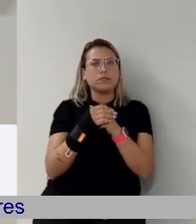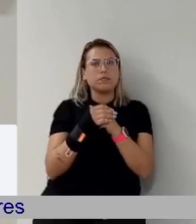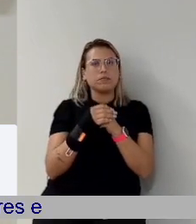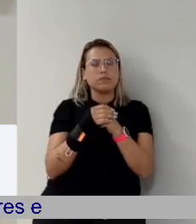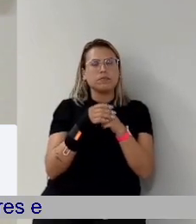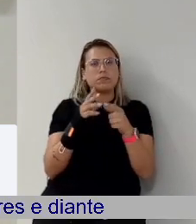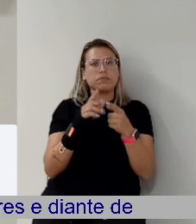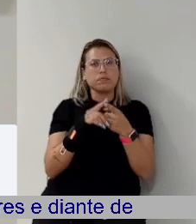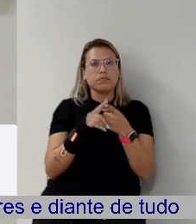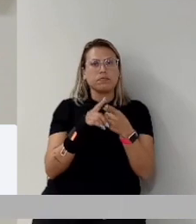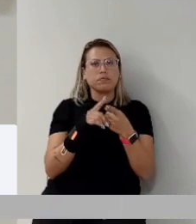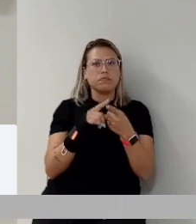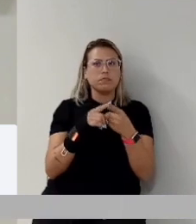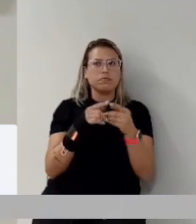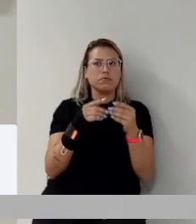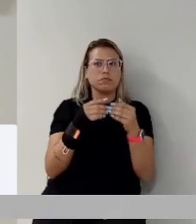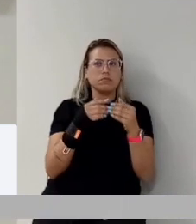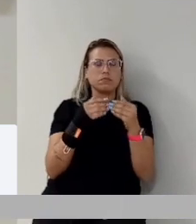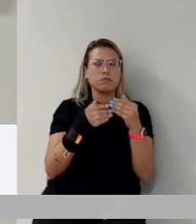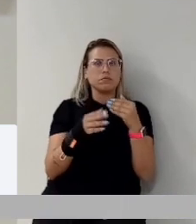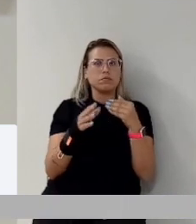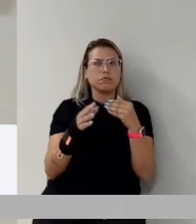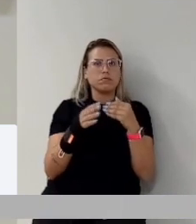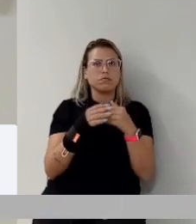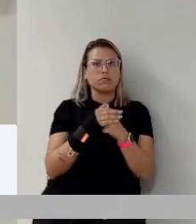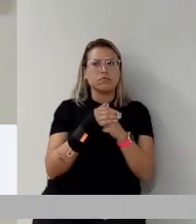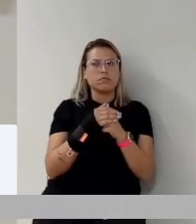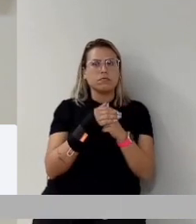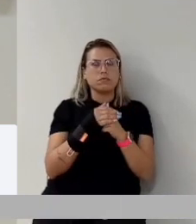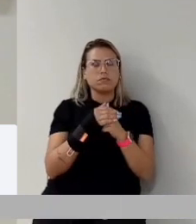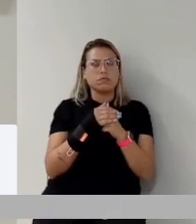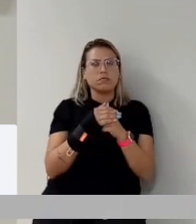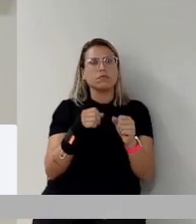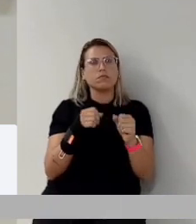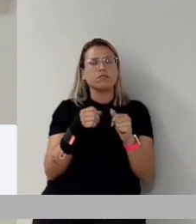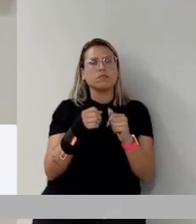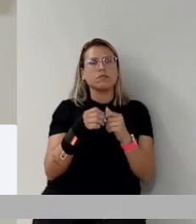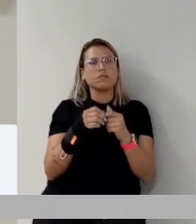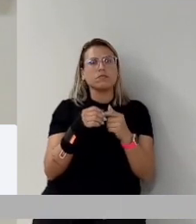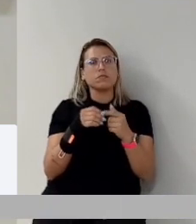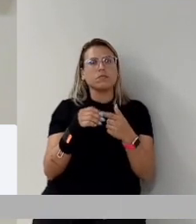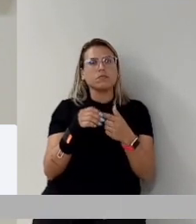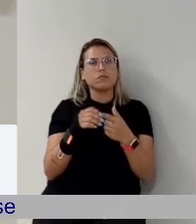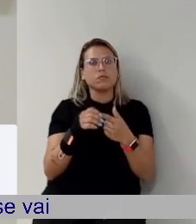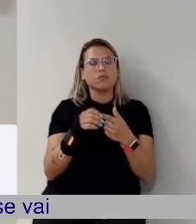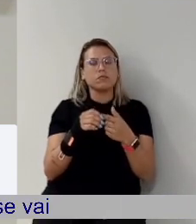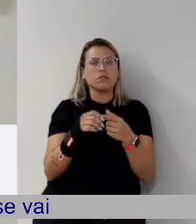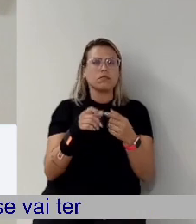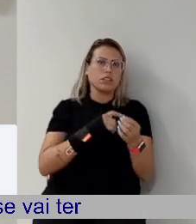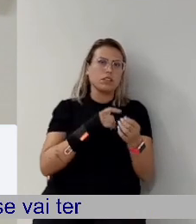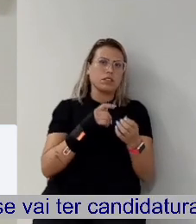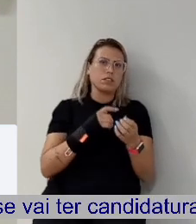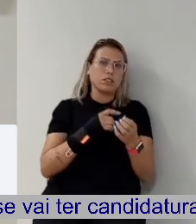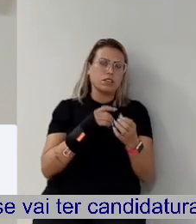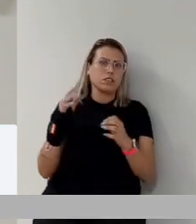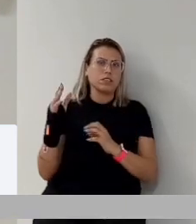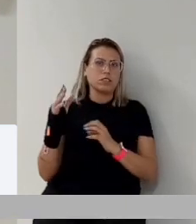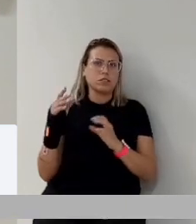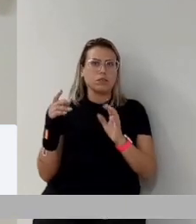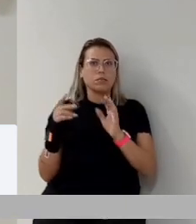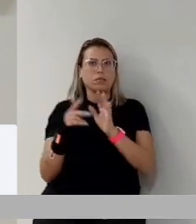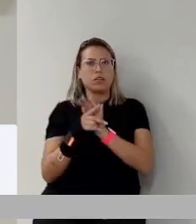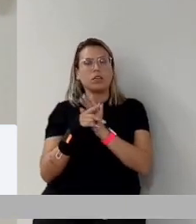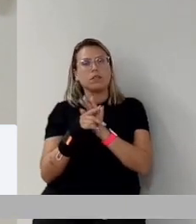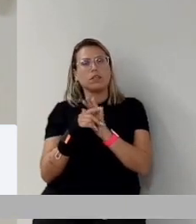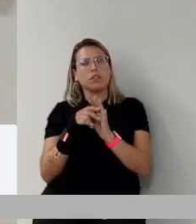diante de tudo isso como já falei aqui para que o partido possa definir deliberar se vai ter candidatura própria ou se